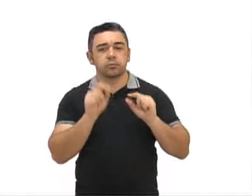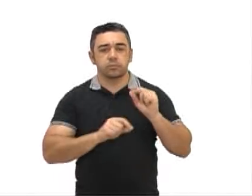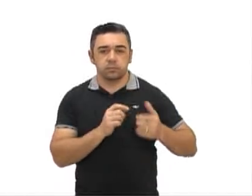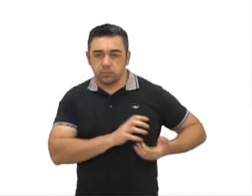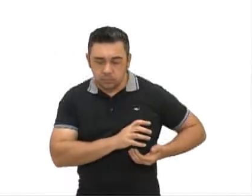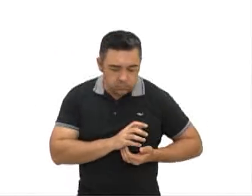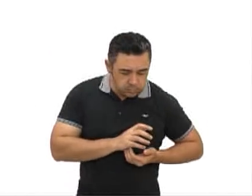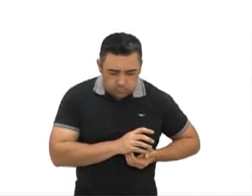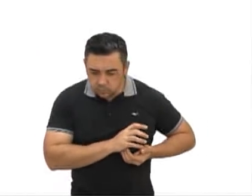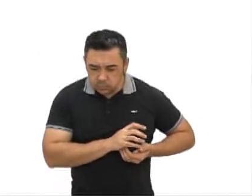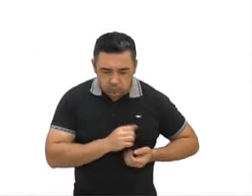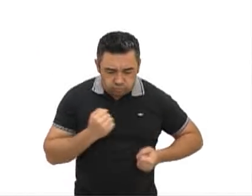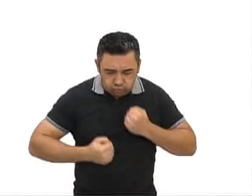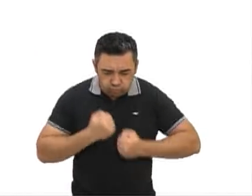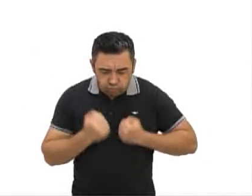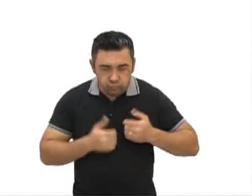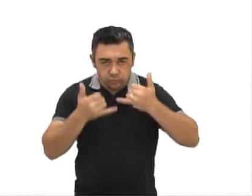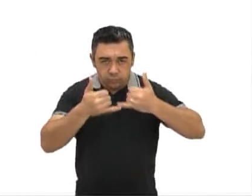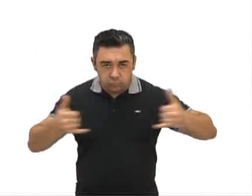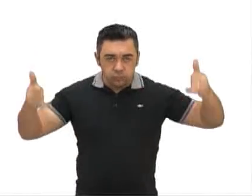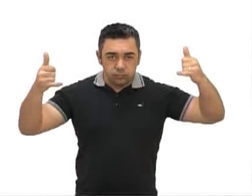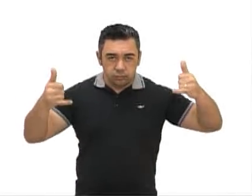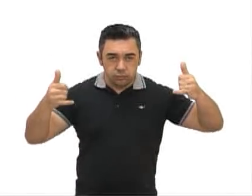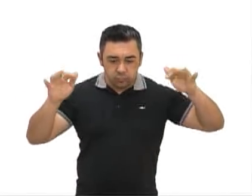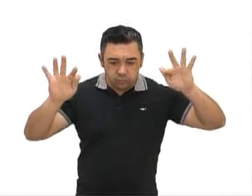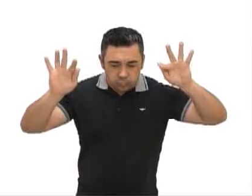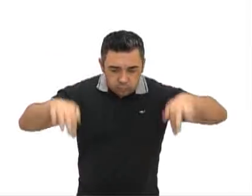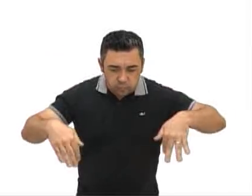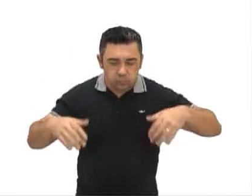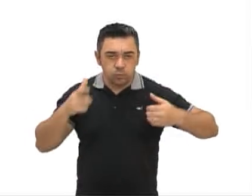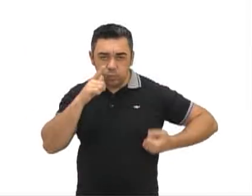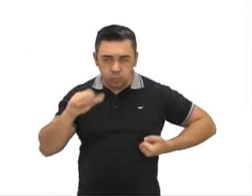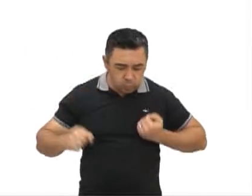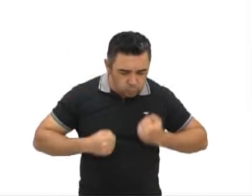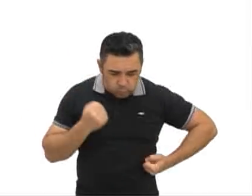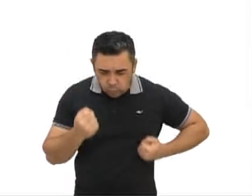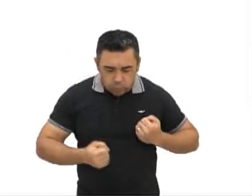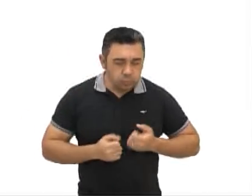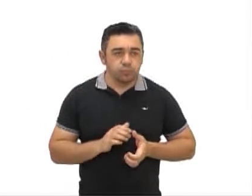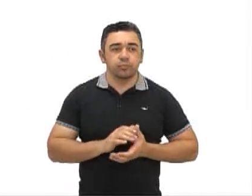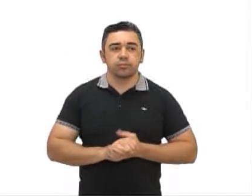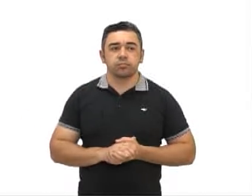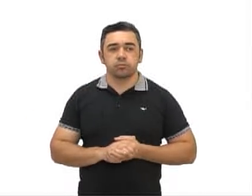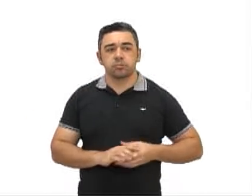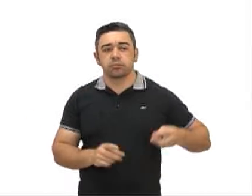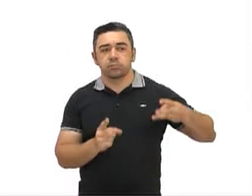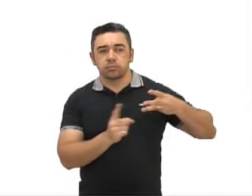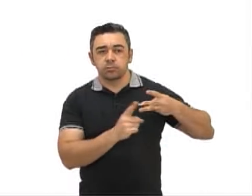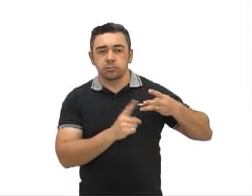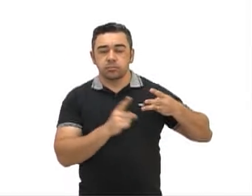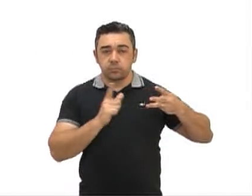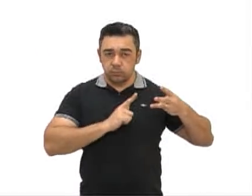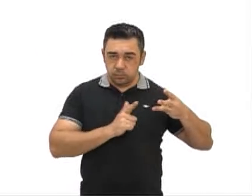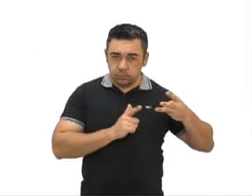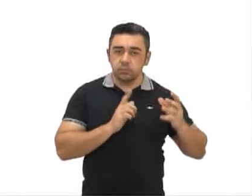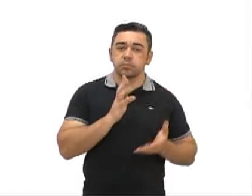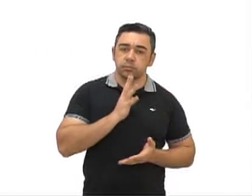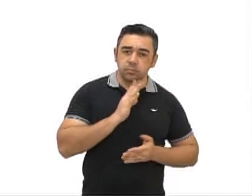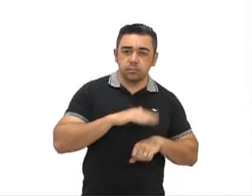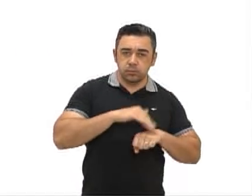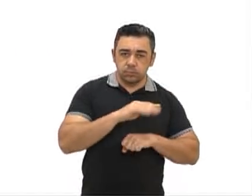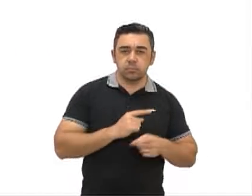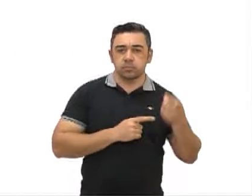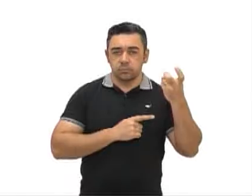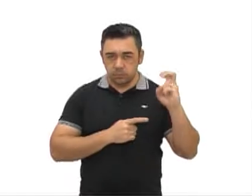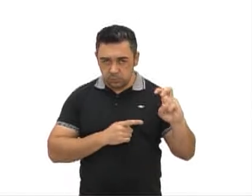até a linha de fundo da equipe adversária, chegar com a bola lá do outro lado do campo. As modalidades mais conhecidas